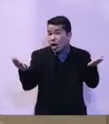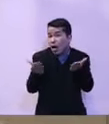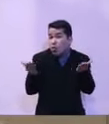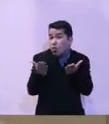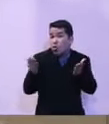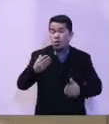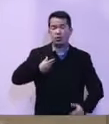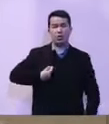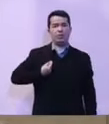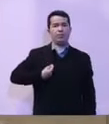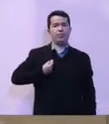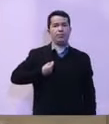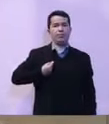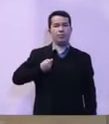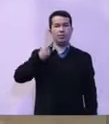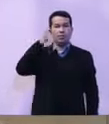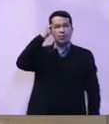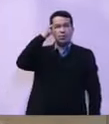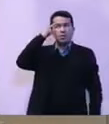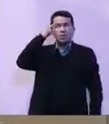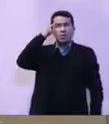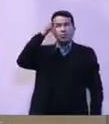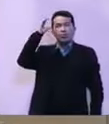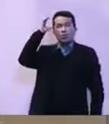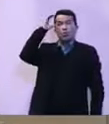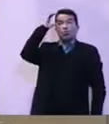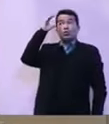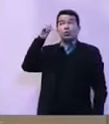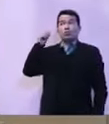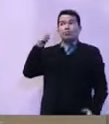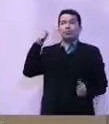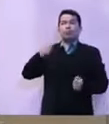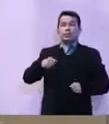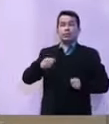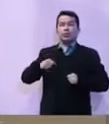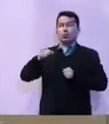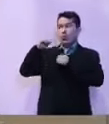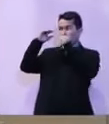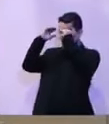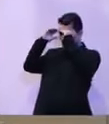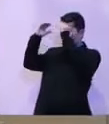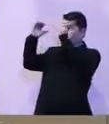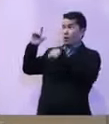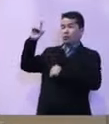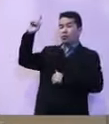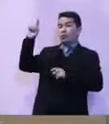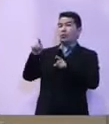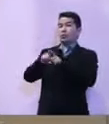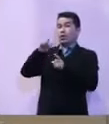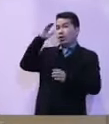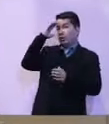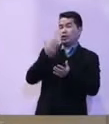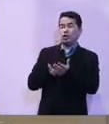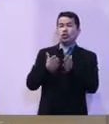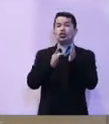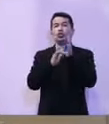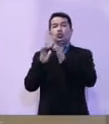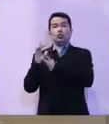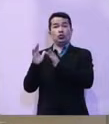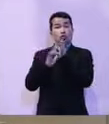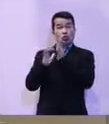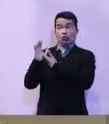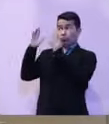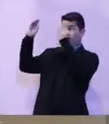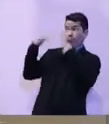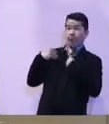E com o nosso temor do Senhor e a nossa fé em Jesus, nós precisamos permitir que Jesus seja o Senhor e Salvador da